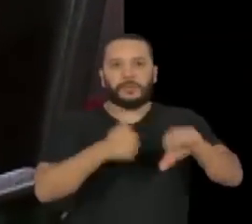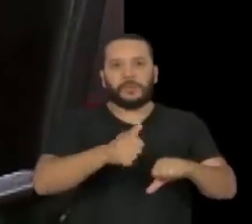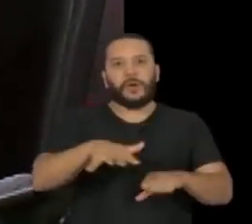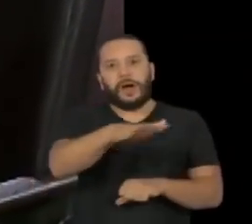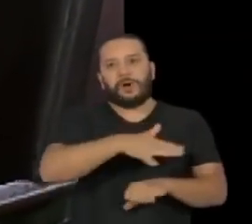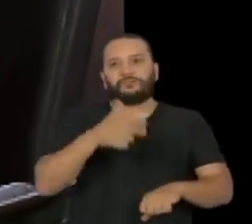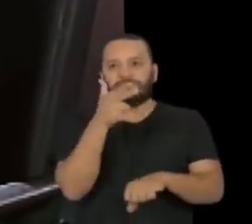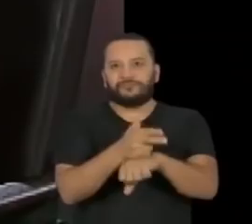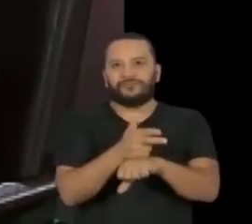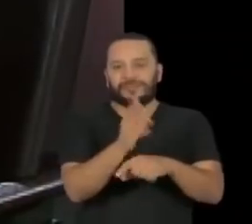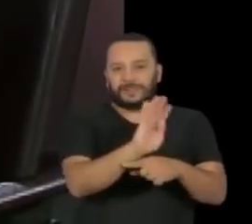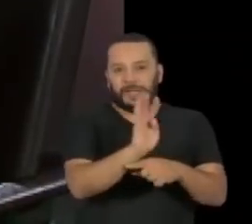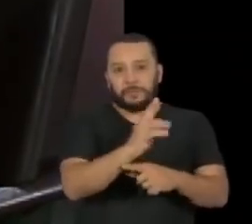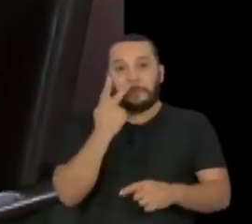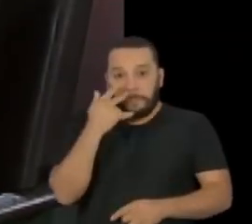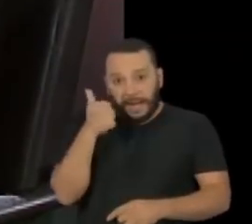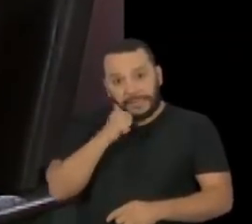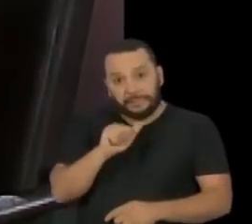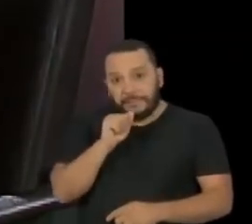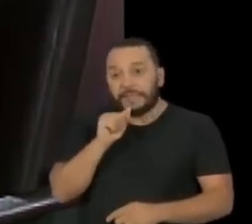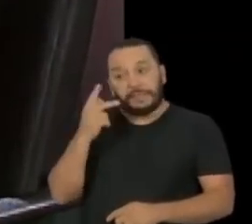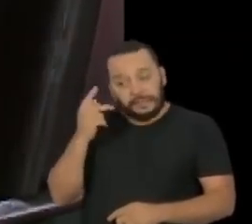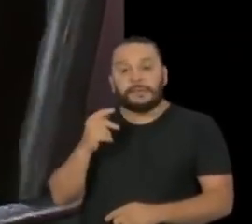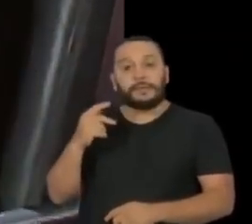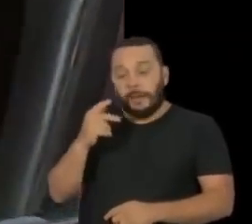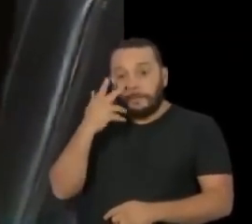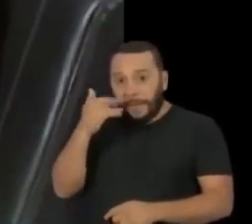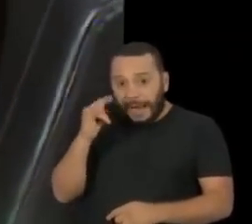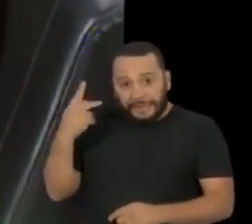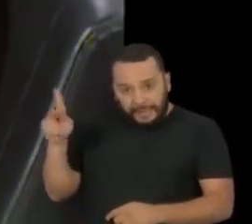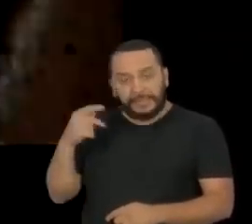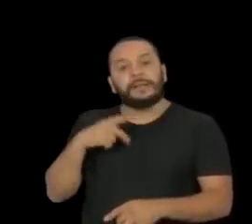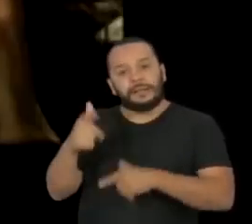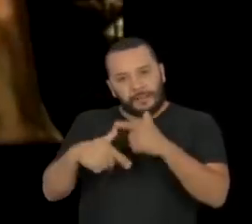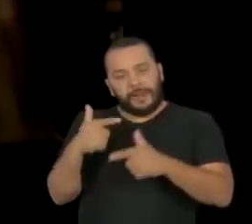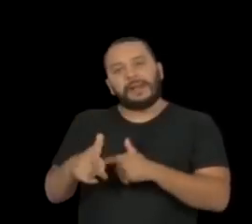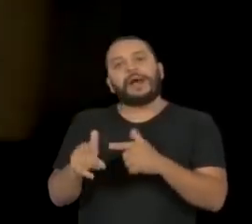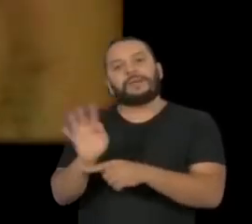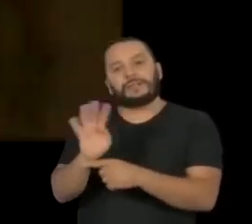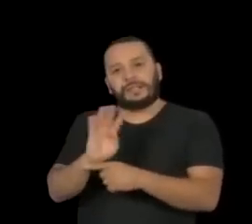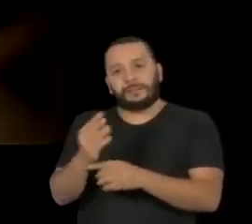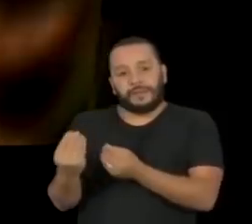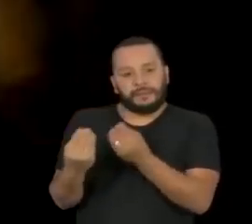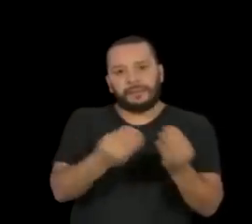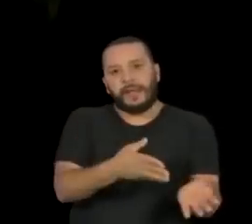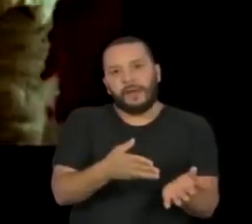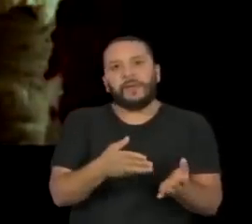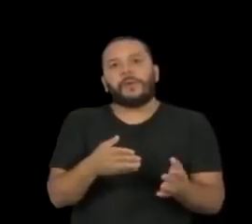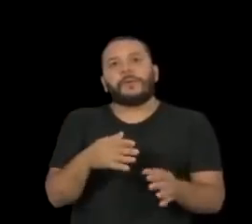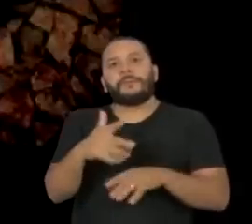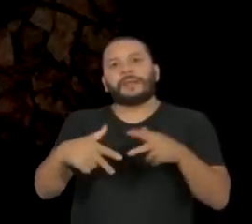pai trabalhava num cinema e deu a ele uma pequena câmera. Estou vencido,